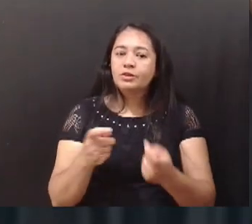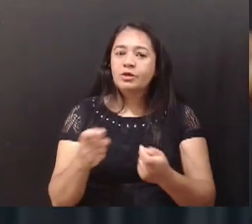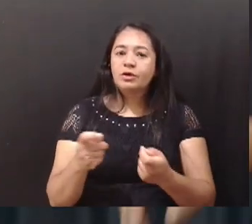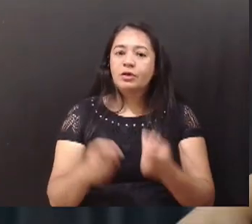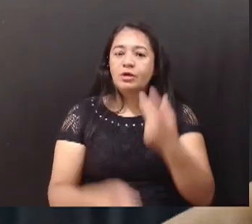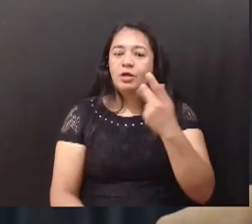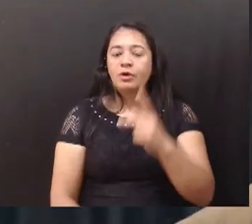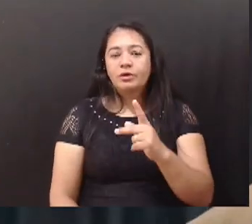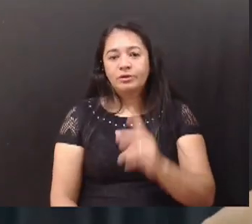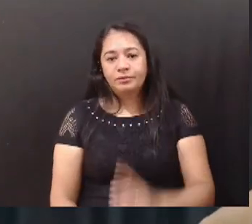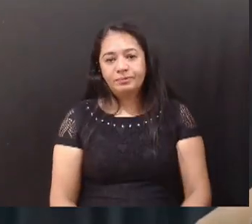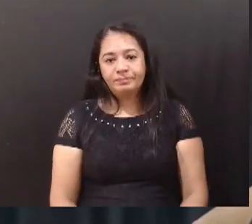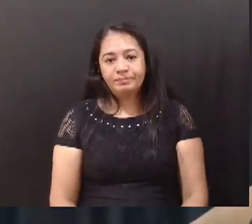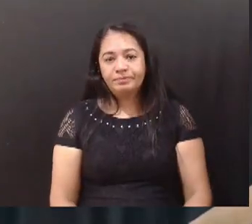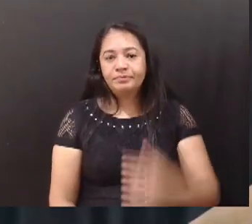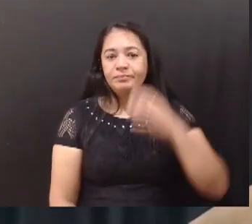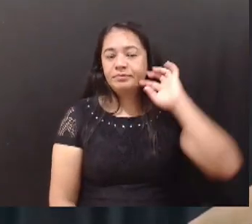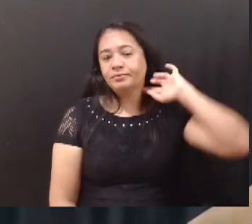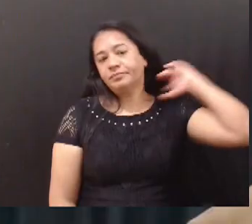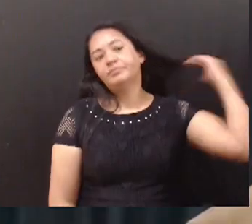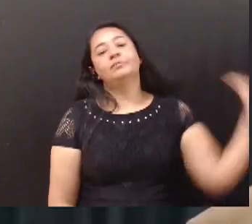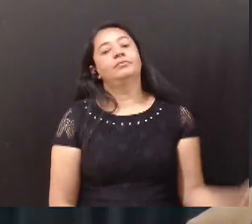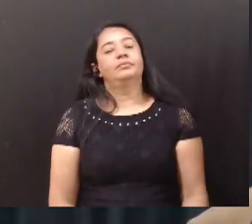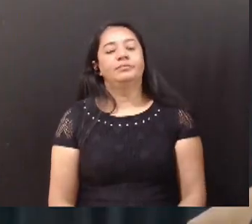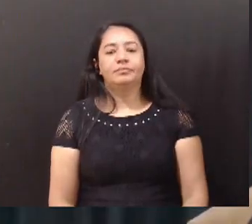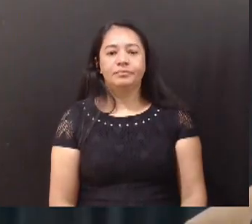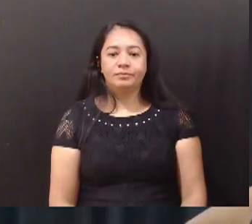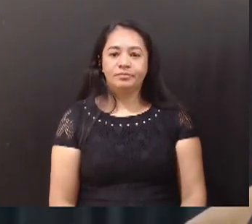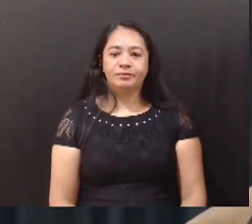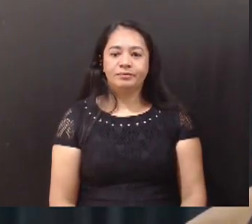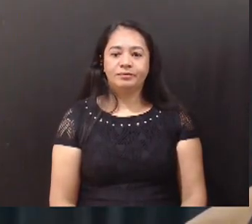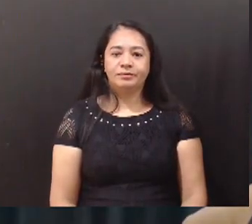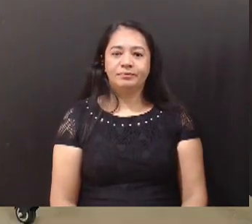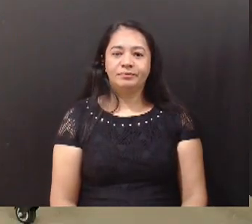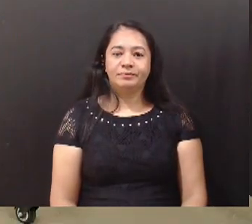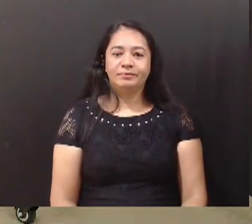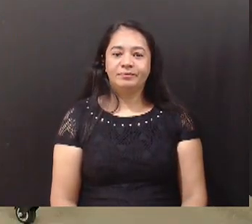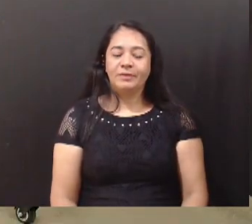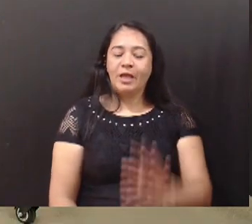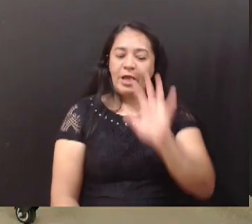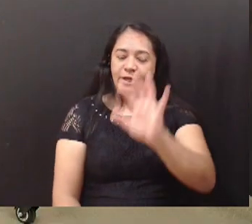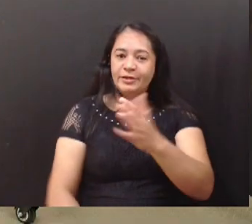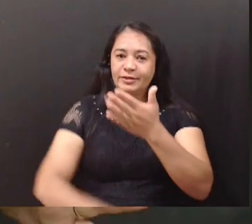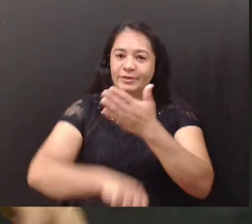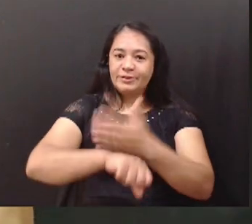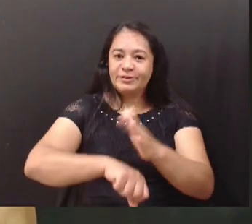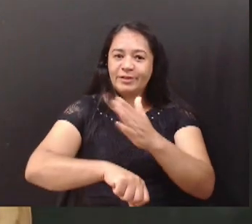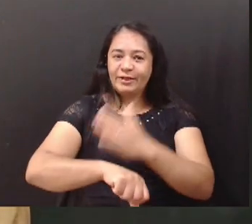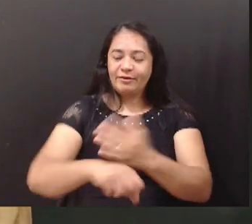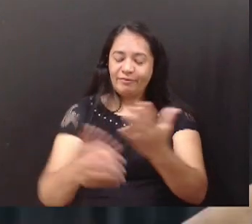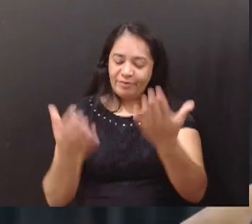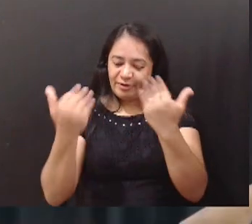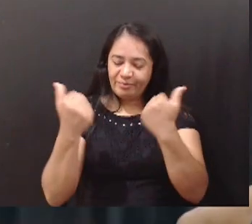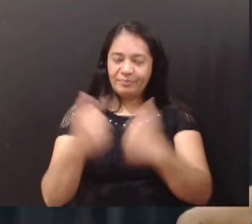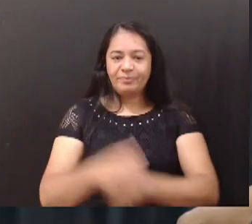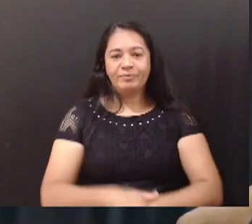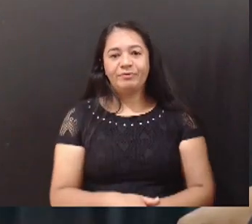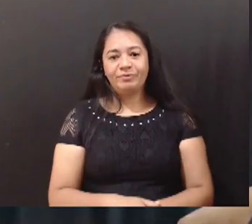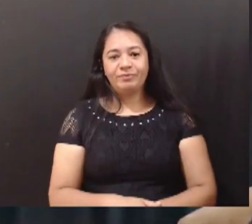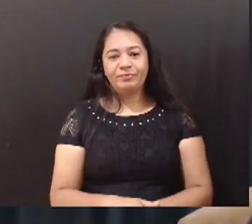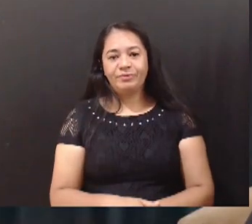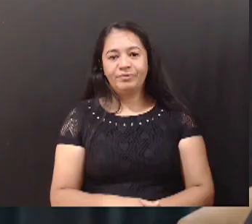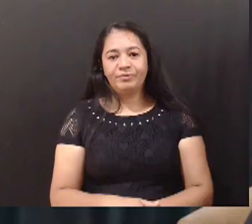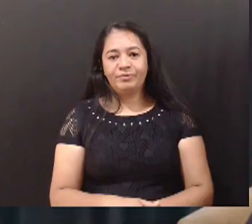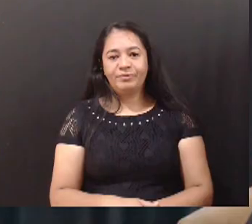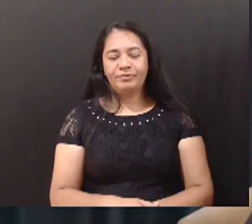emoção? Isso é um treino, gente. Ensina a gente, então vamos lá, vamos aprender. Eu já vou adiantar